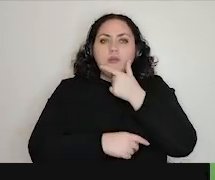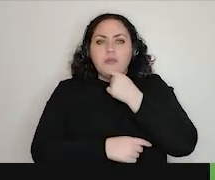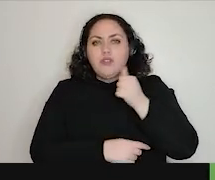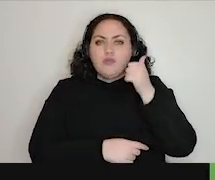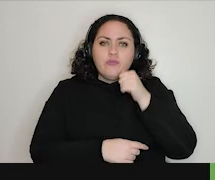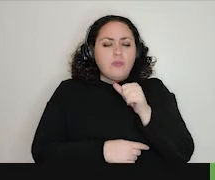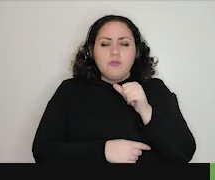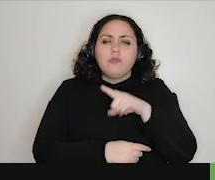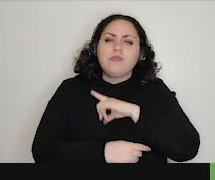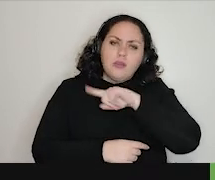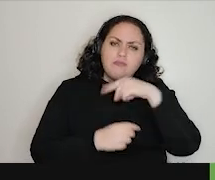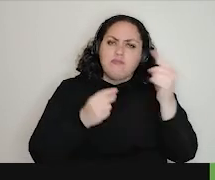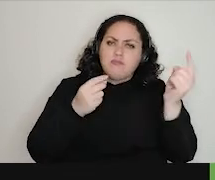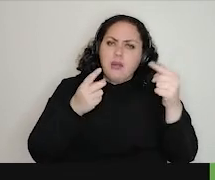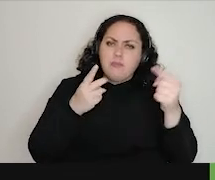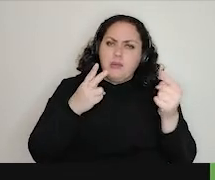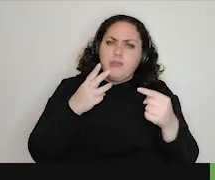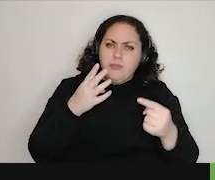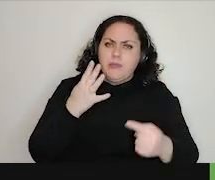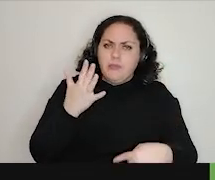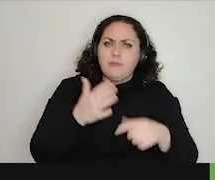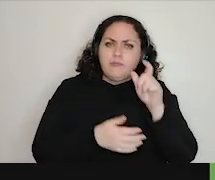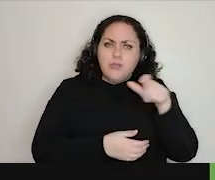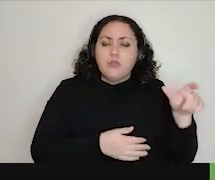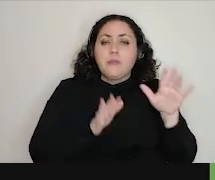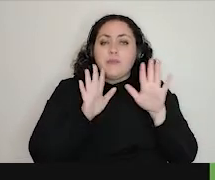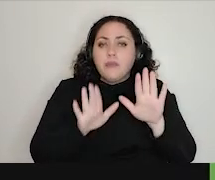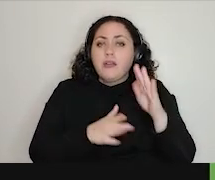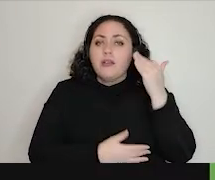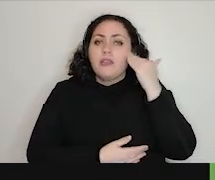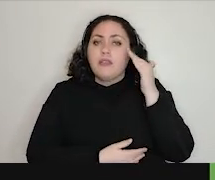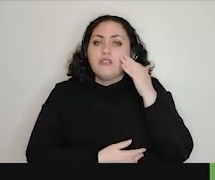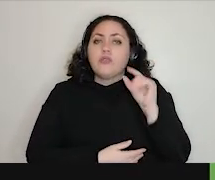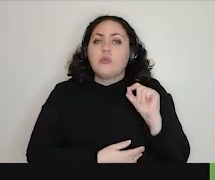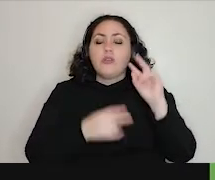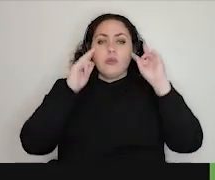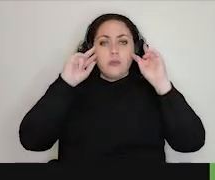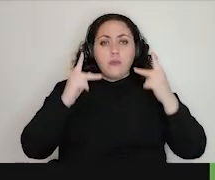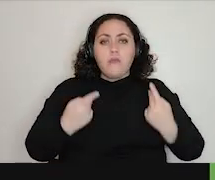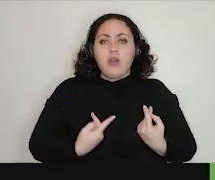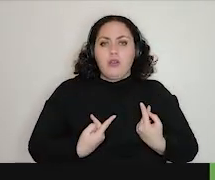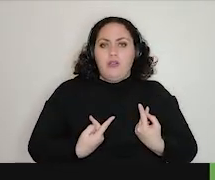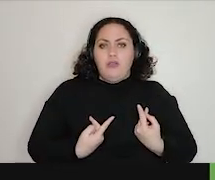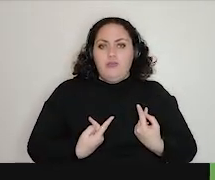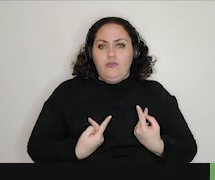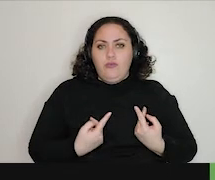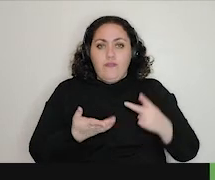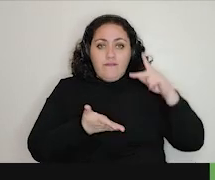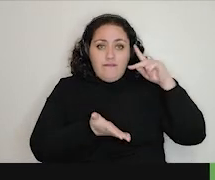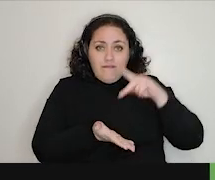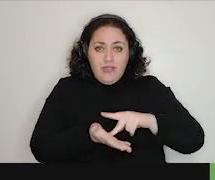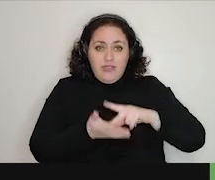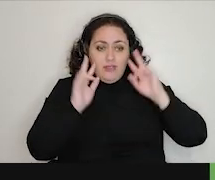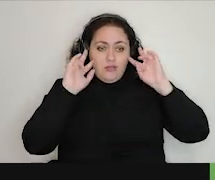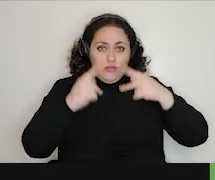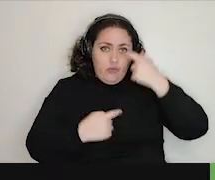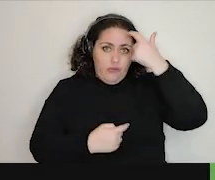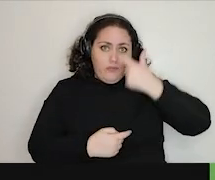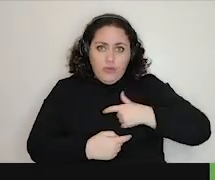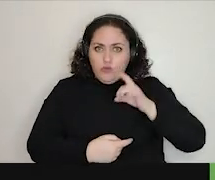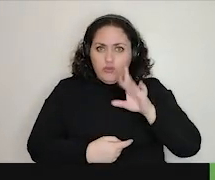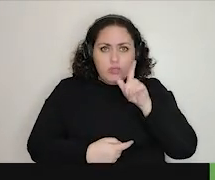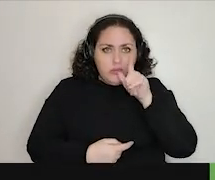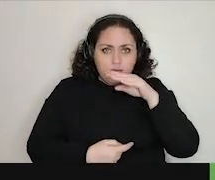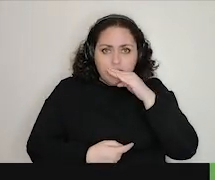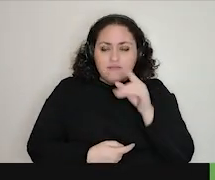além do típico do macho ou da fêmea, né? Mas que a gente já entende que o ser humano, né, a verdade do sujeito